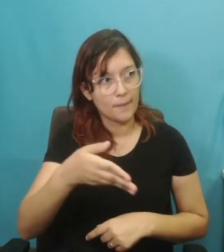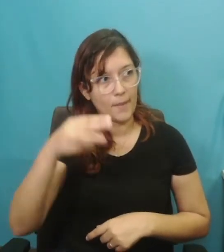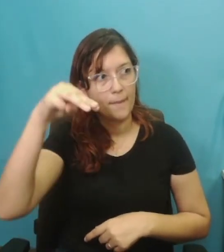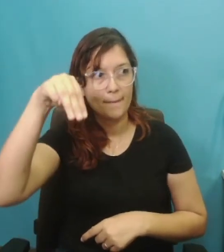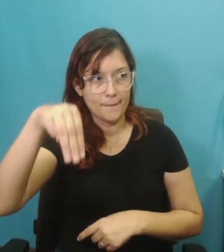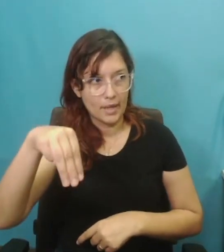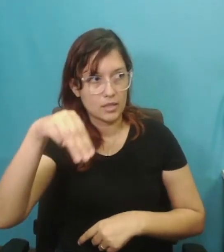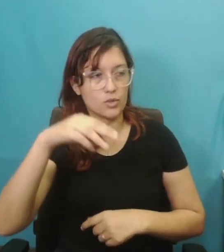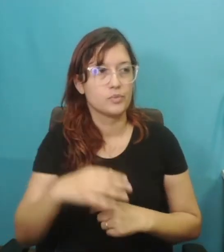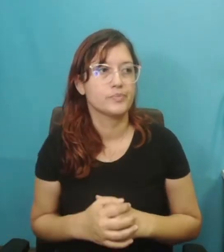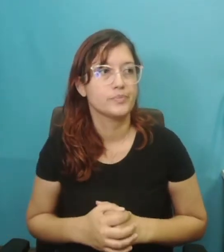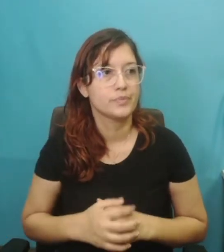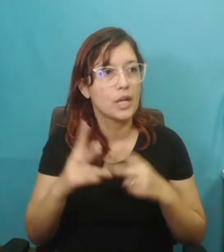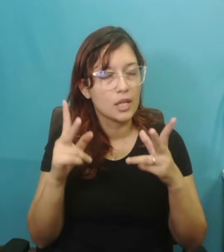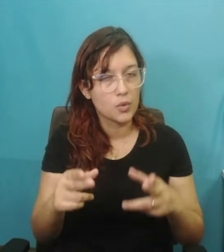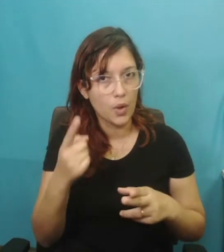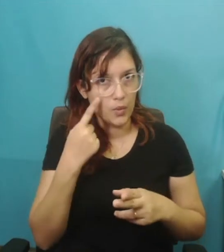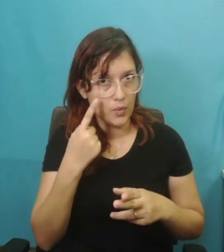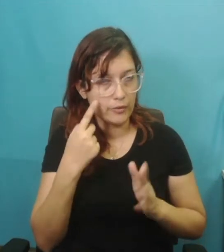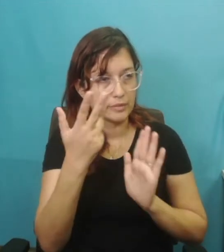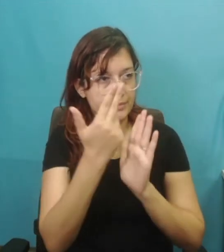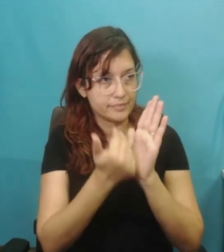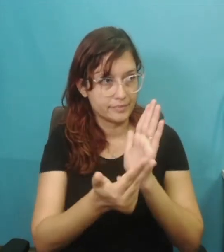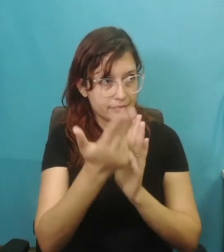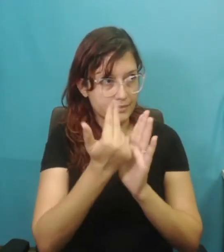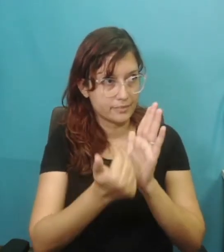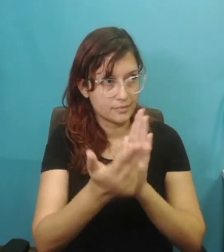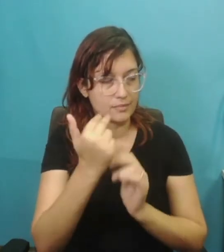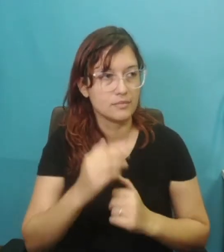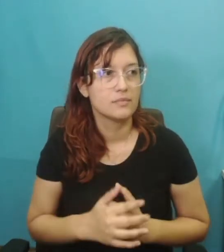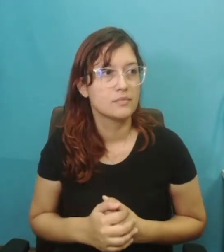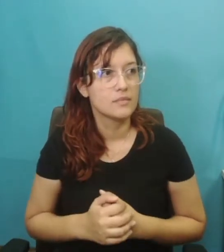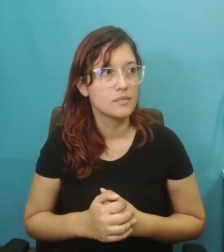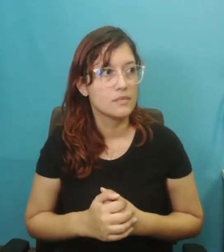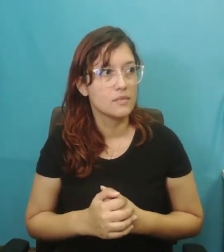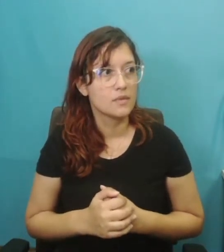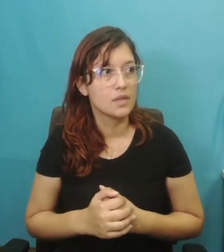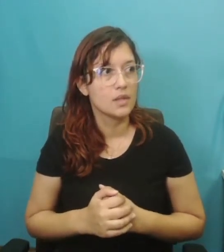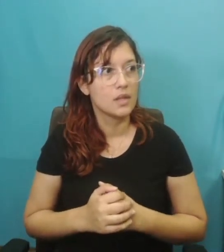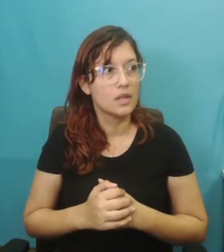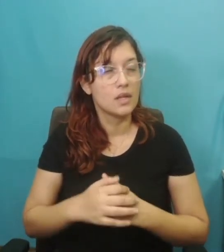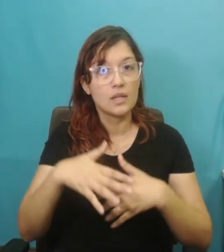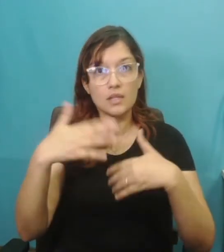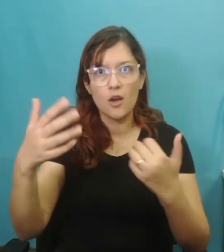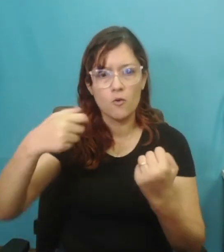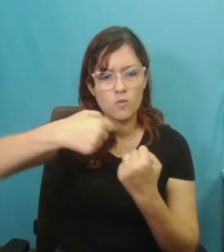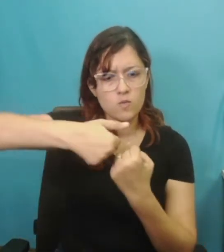com uma constante elástica K igual a 100 newtons por metro, conforme a figura.